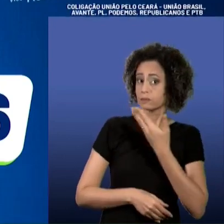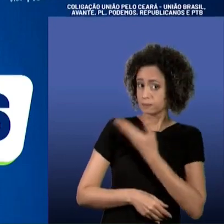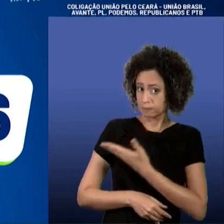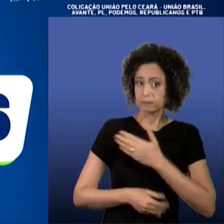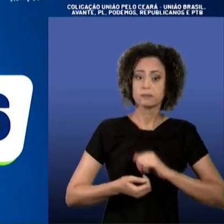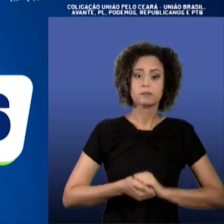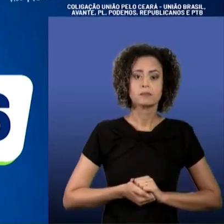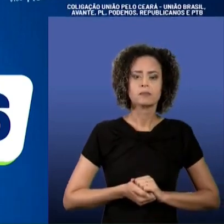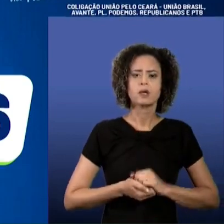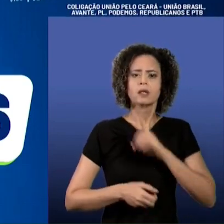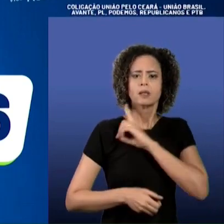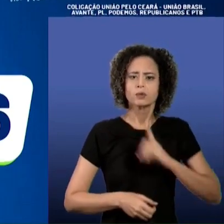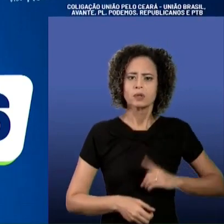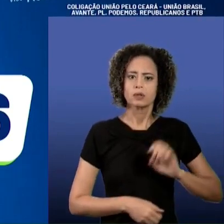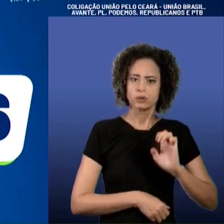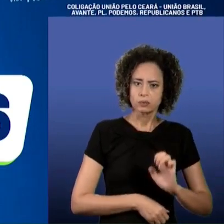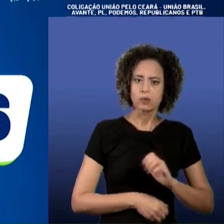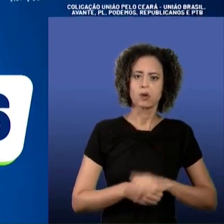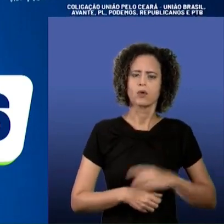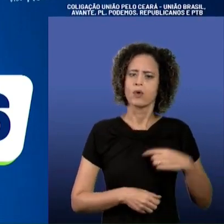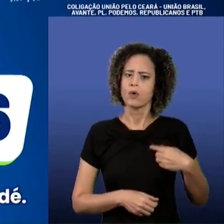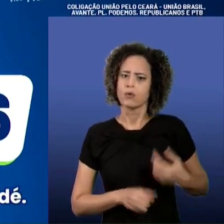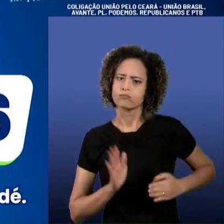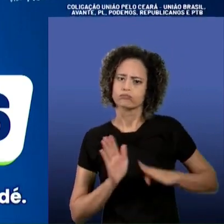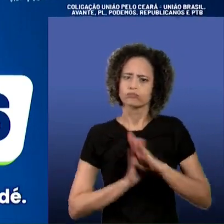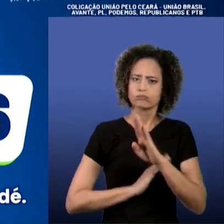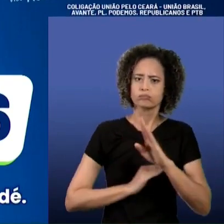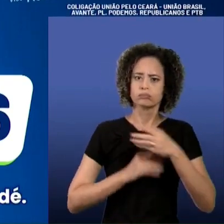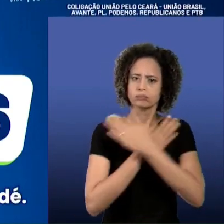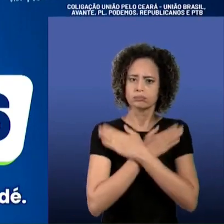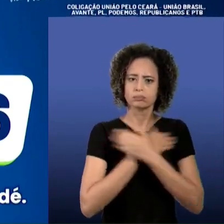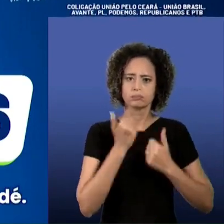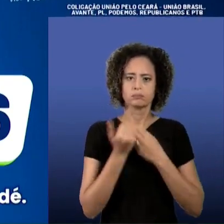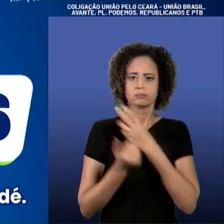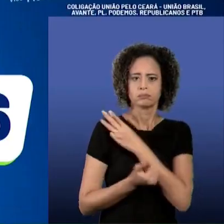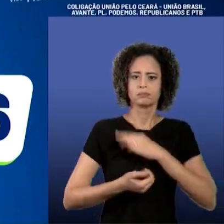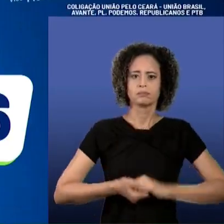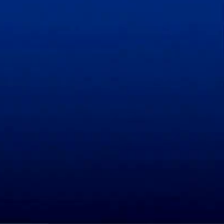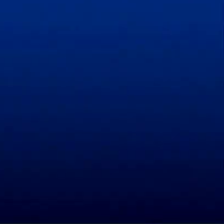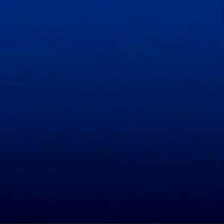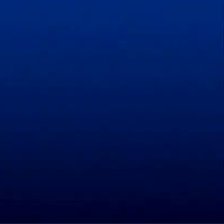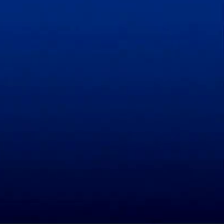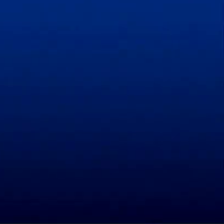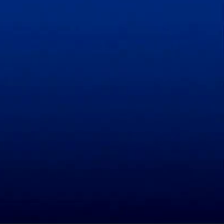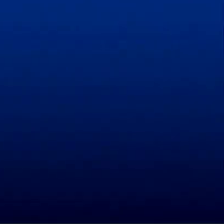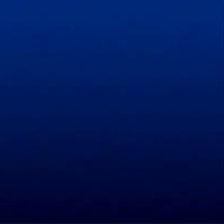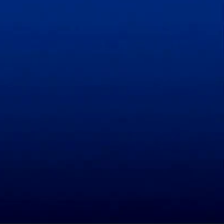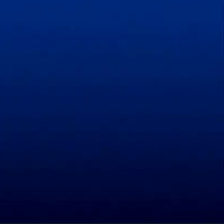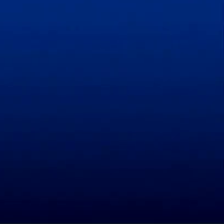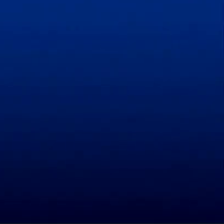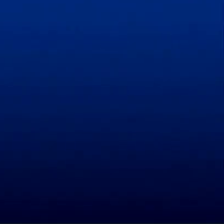vote 22456 para deputado estadual. Vamos eleger o filho de Canindé. Estou com o capitão.